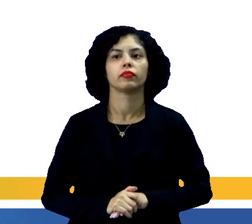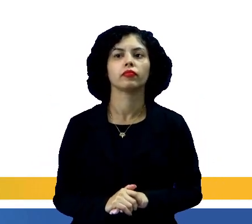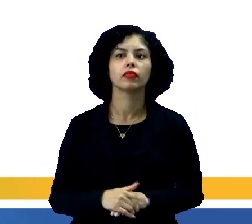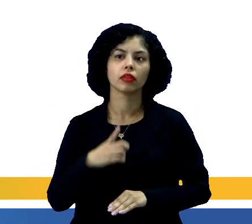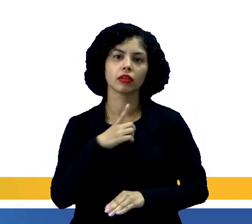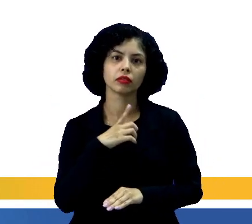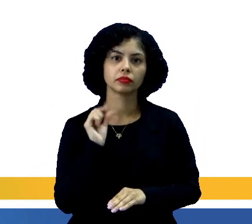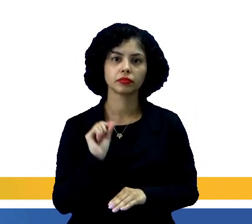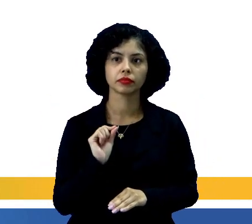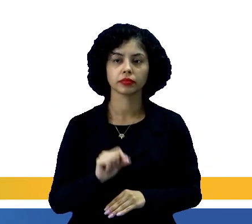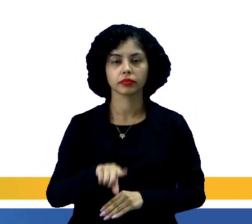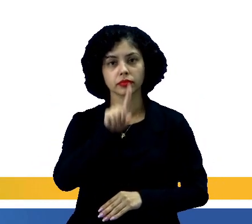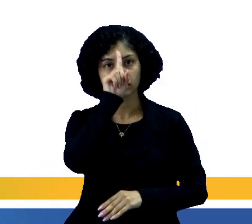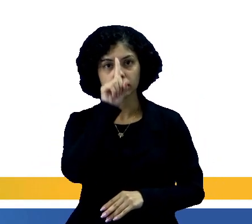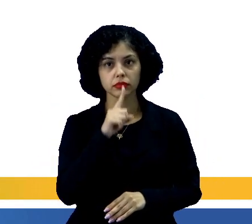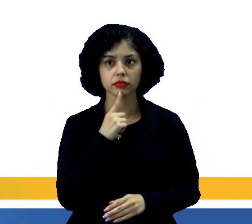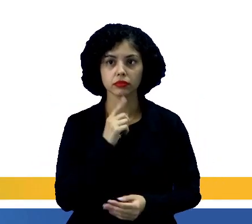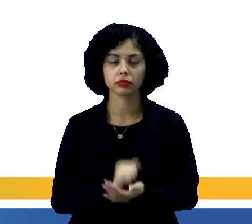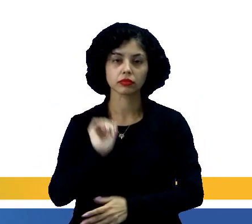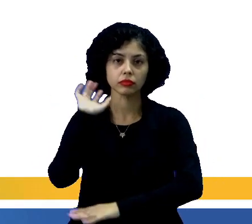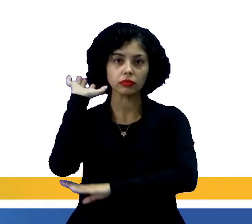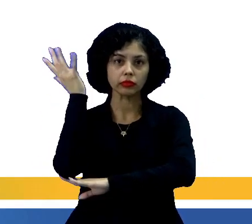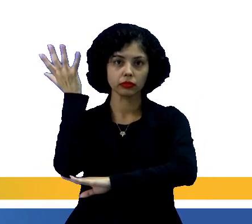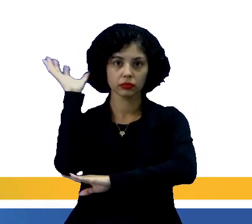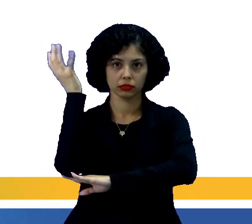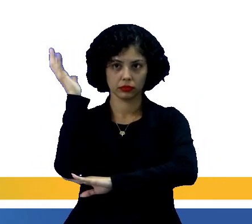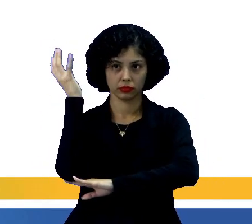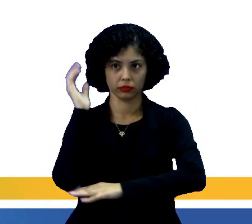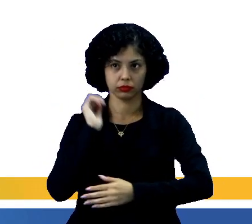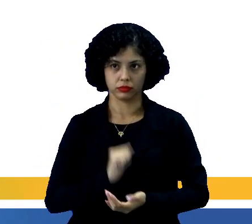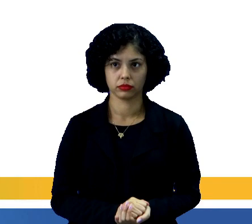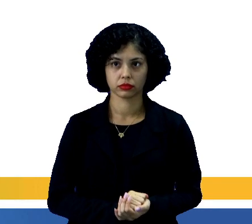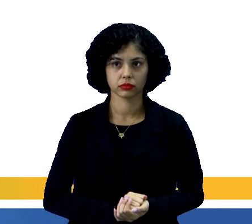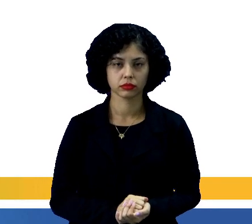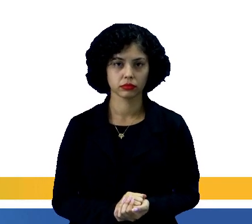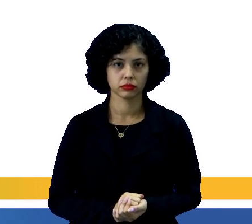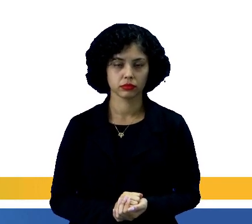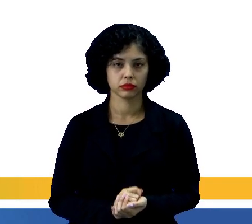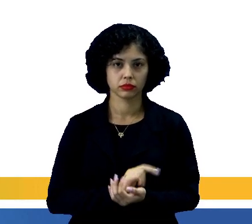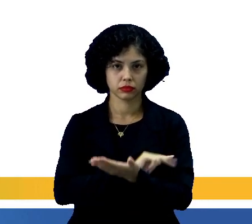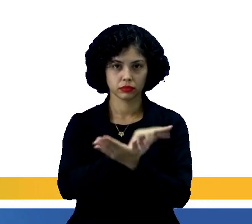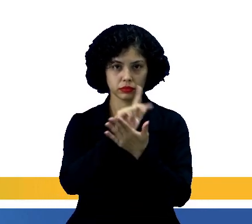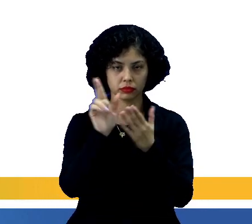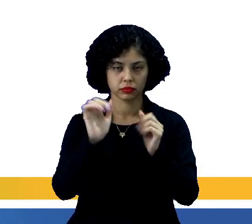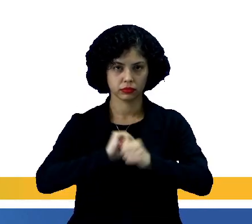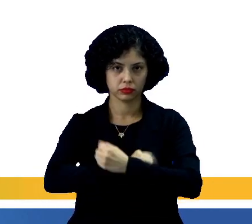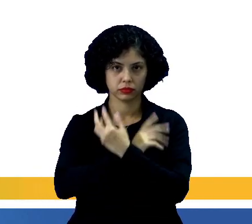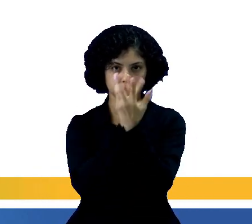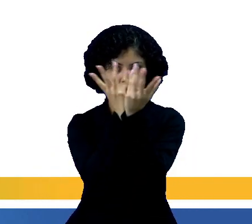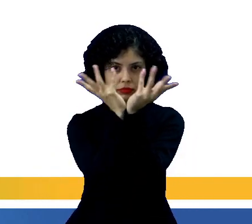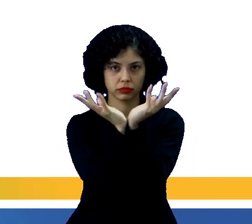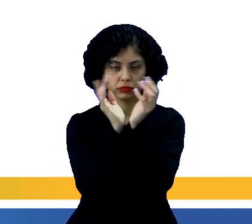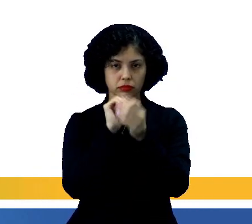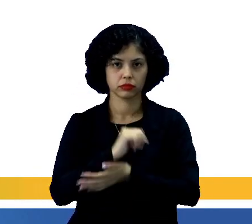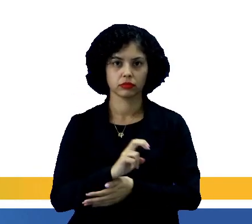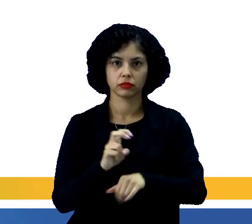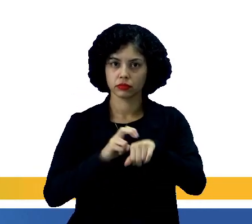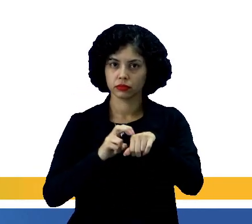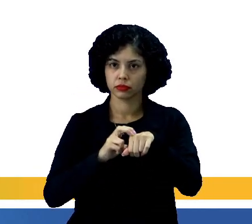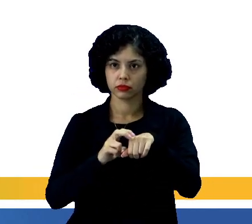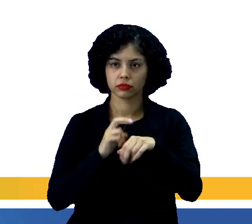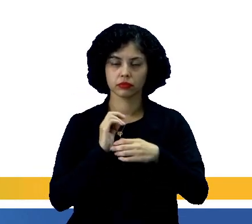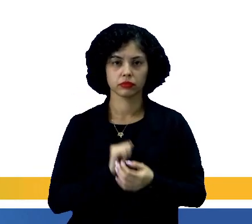aí, né, uma imagem, mostra uma árvore, né? De um lado, a árvore com todas as suas ramagens, folhas, tem todo